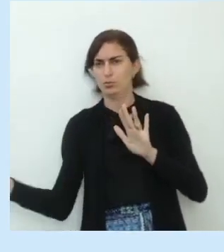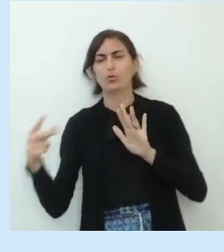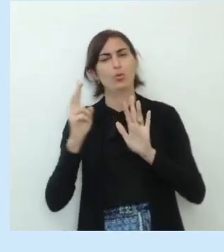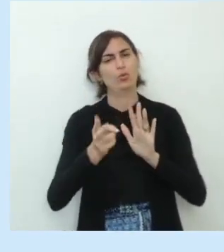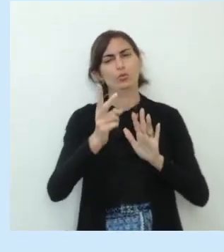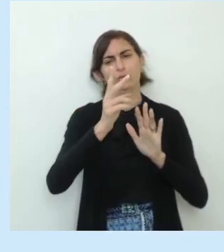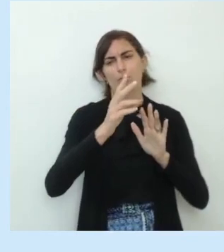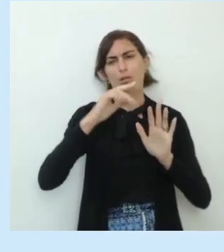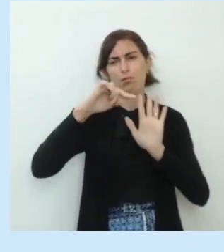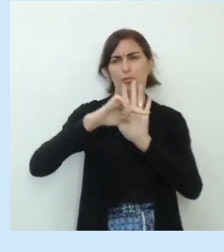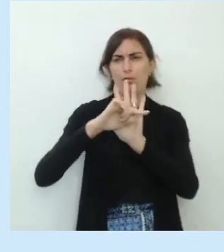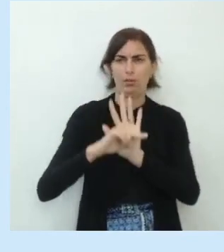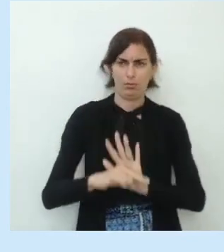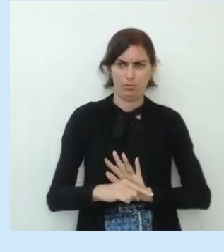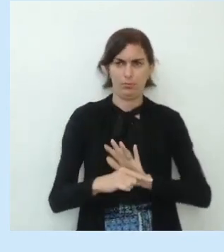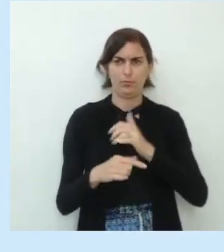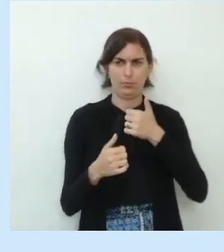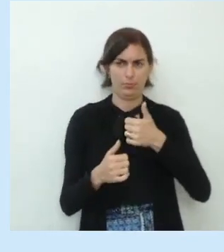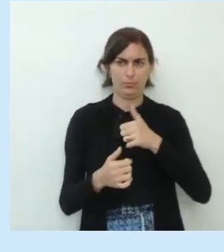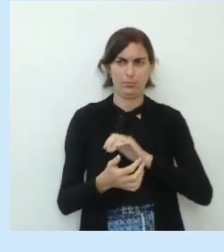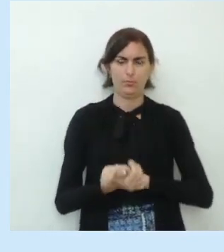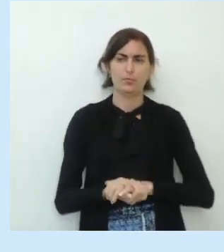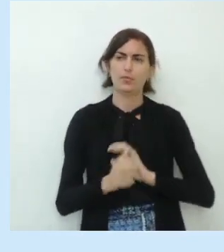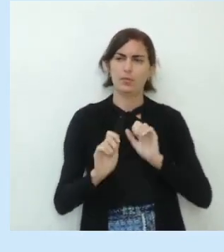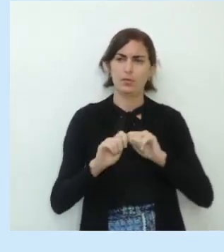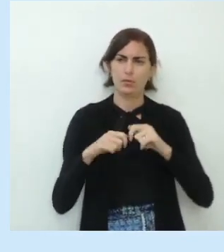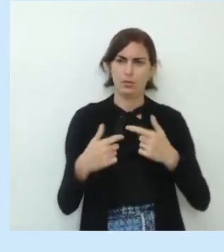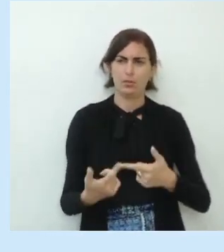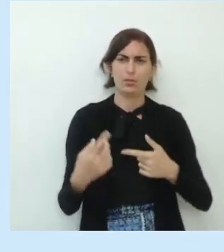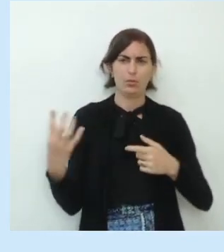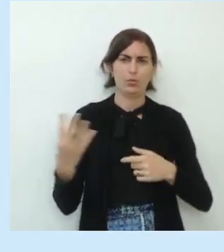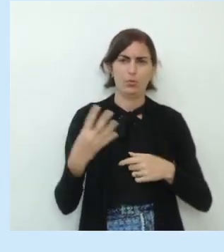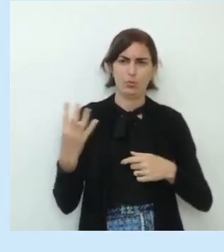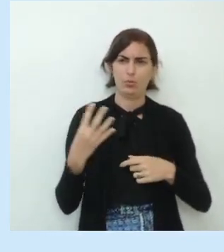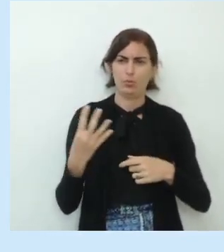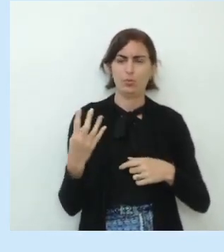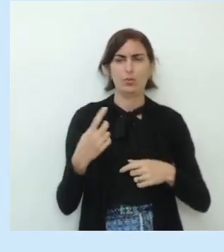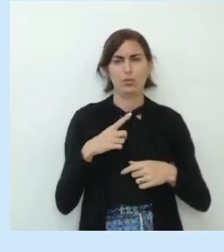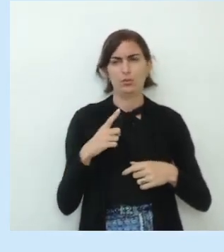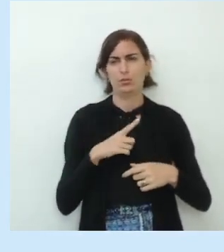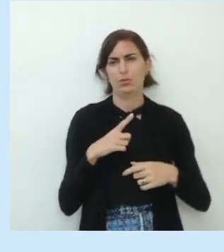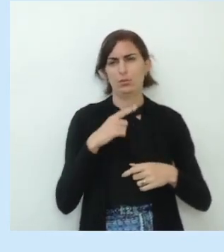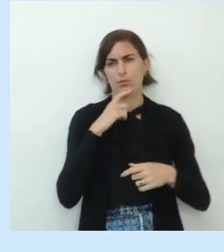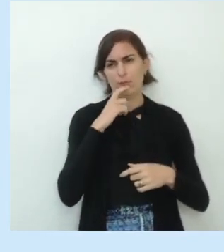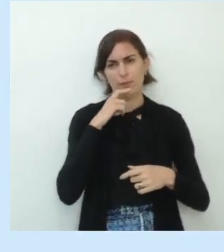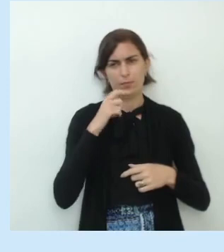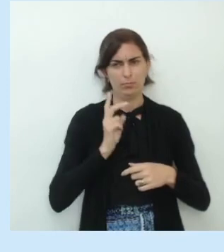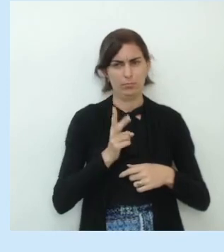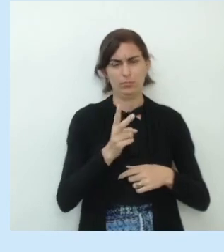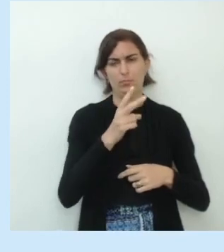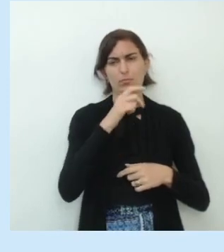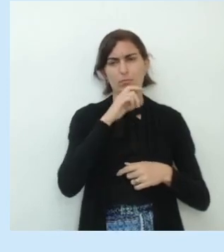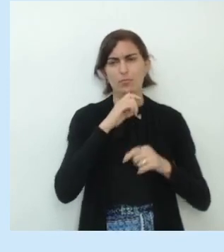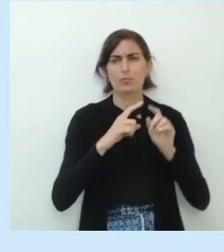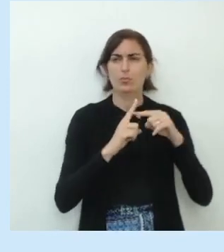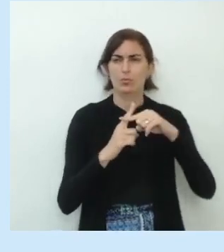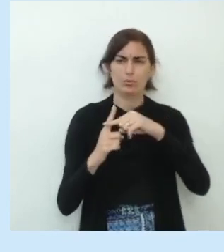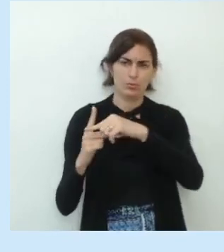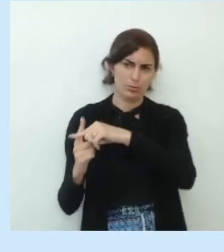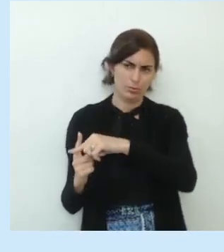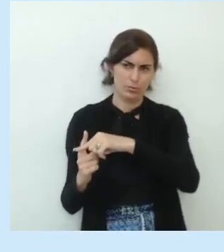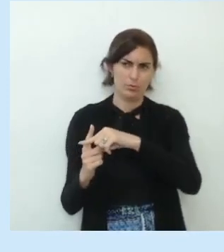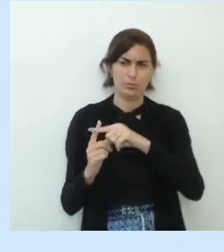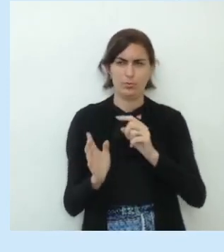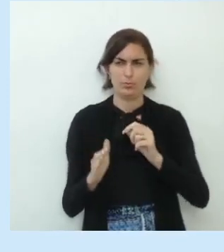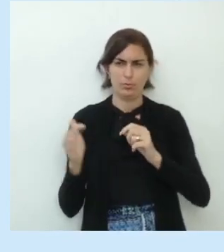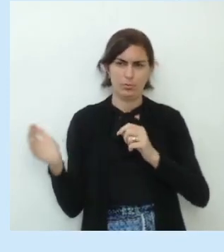continua sendo negativo. Fechou? Claro que o quarto quadrante nós vamos ter ainda positivo para os eixos